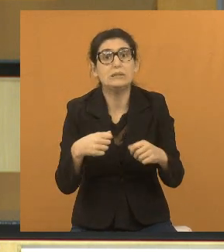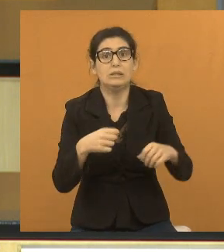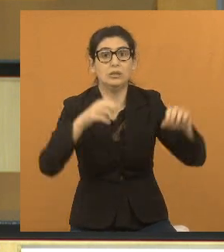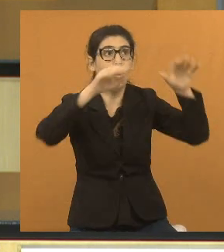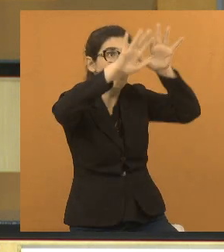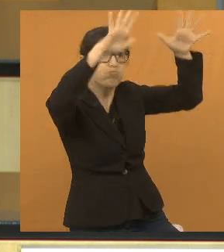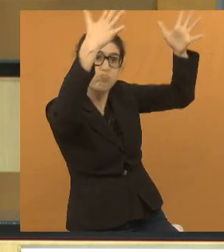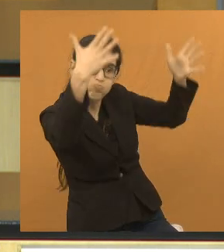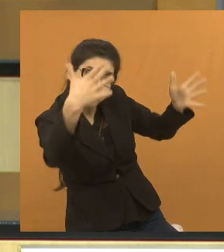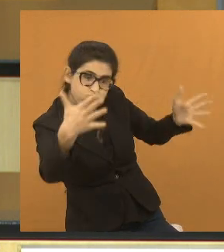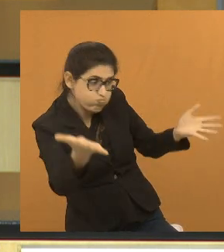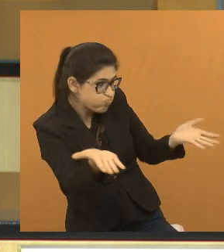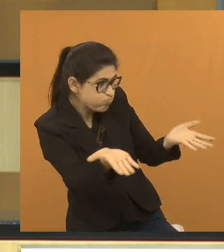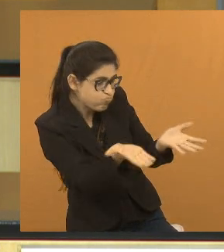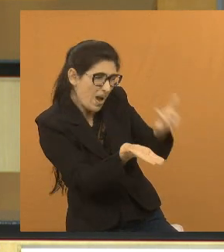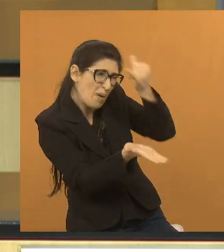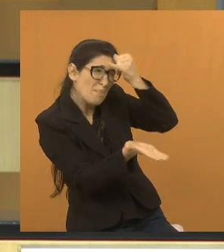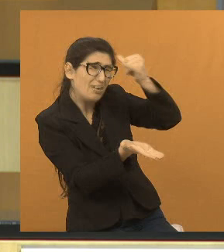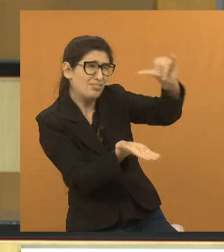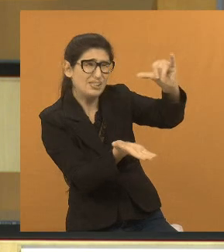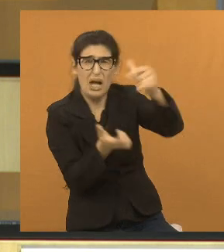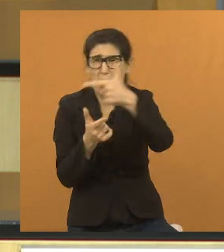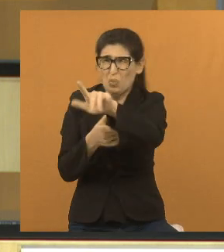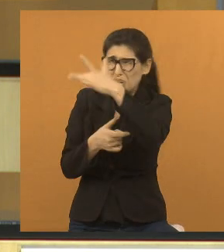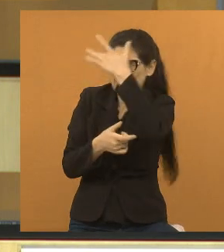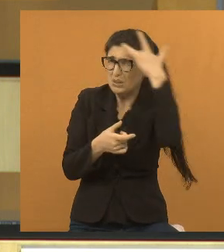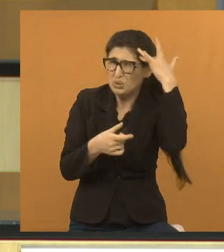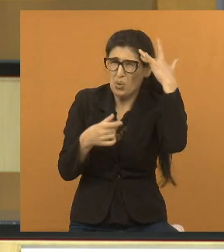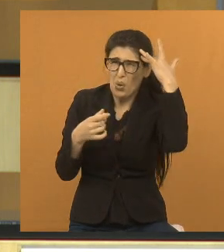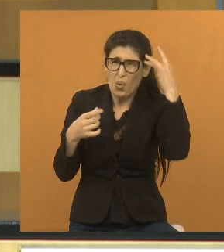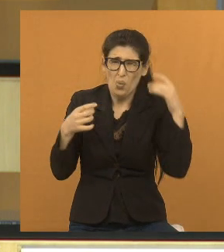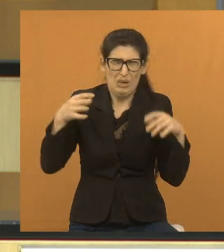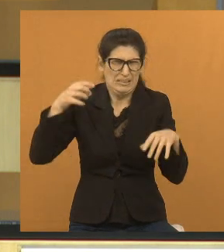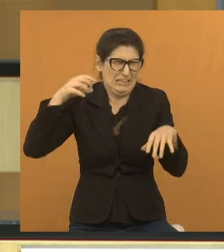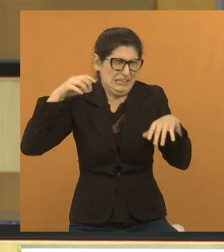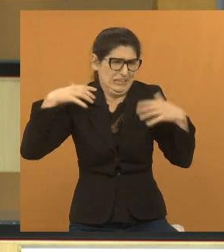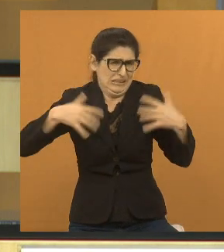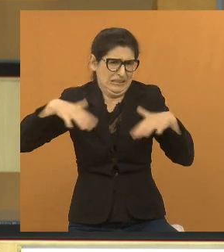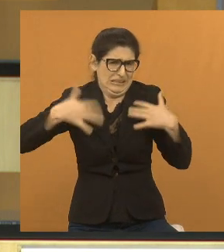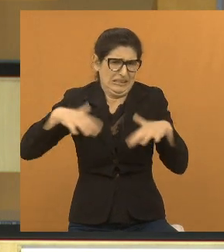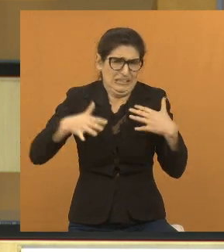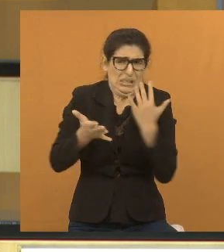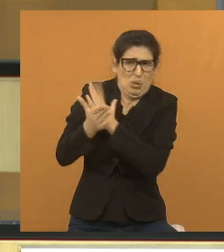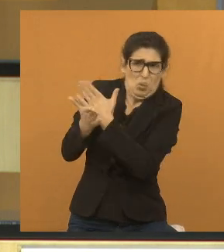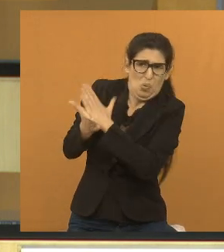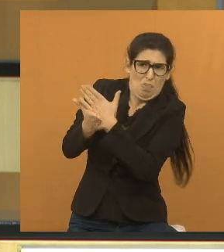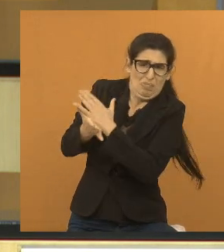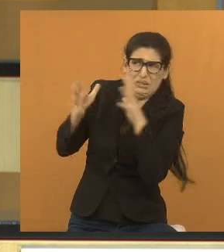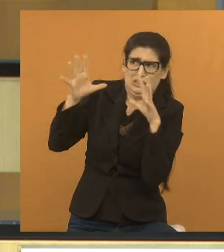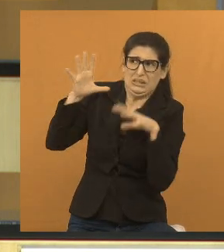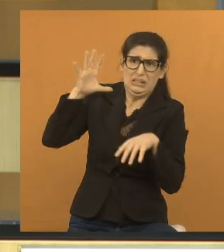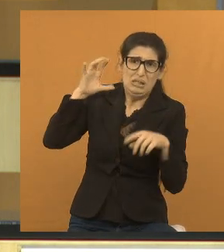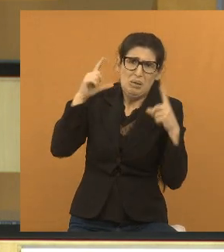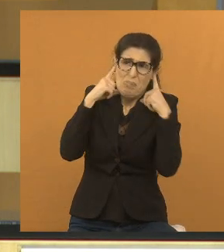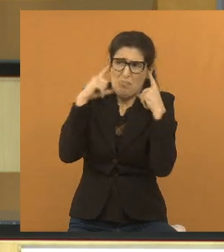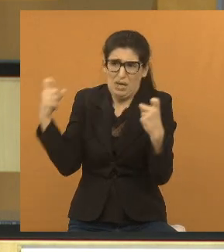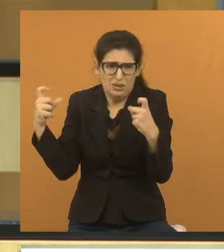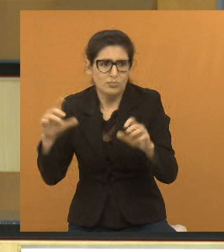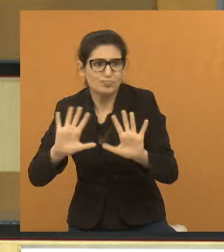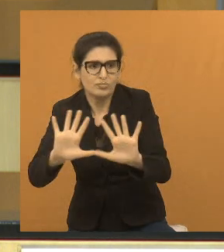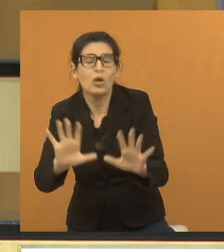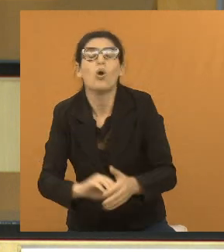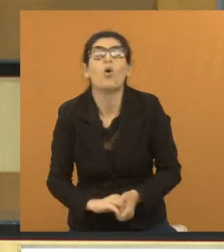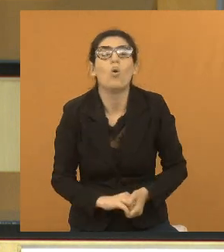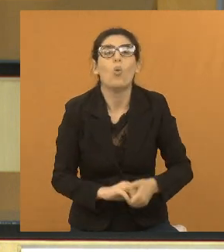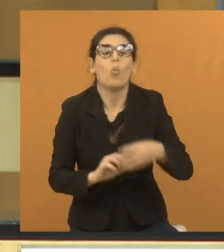uma cobrança que deve ser realizado. Eu entendo você, porque, na realidade, o conceito da 48 e 47,